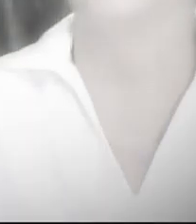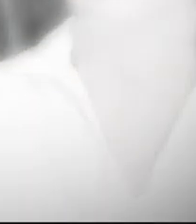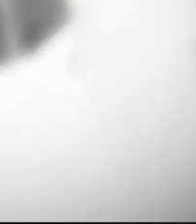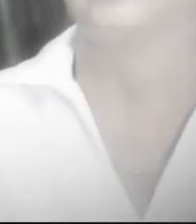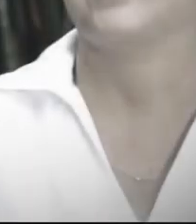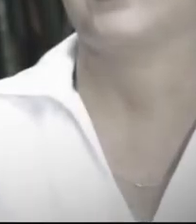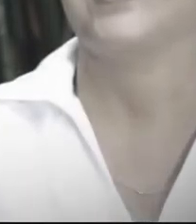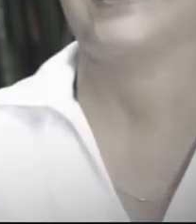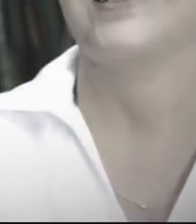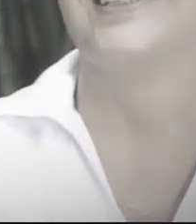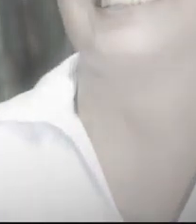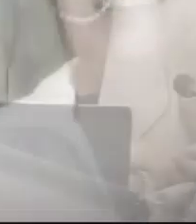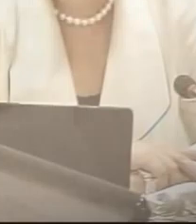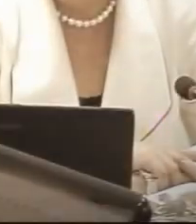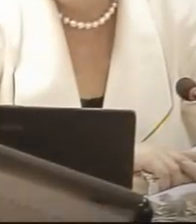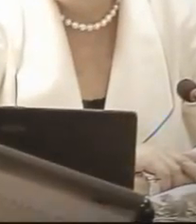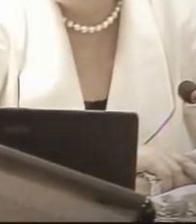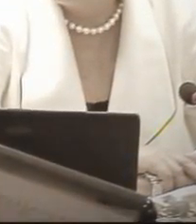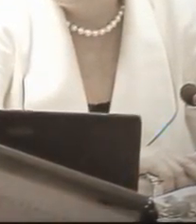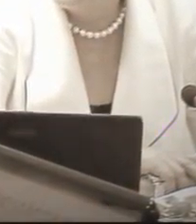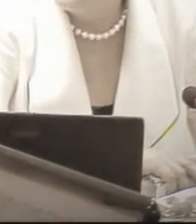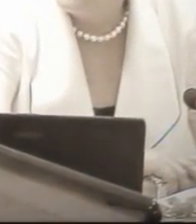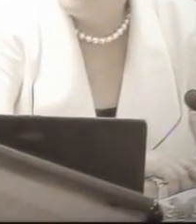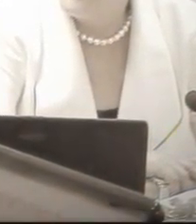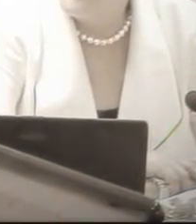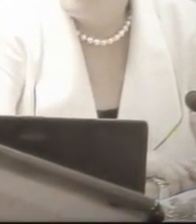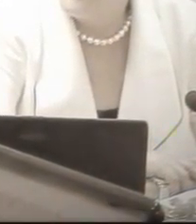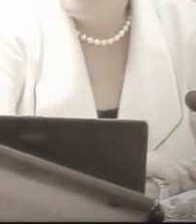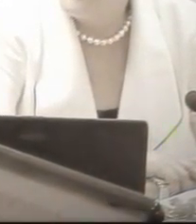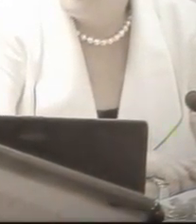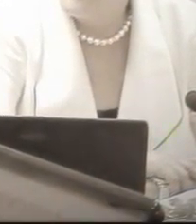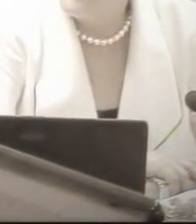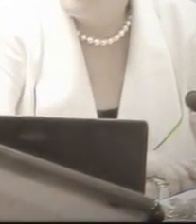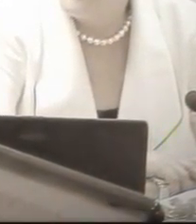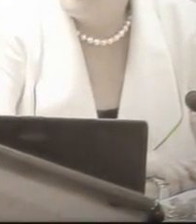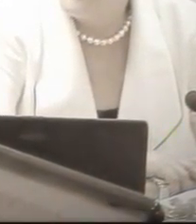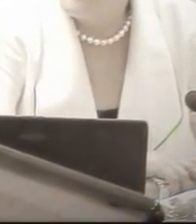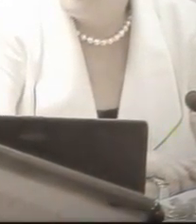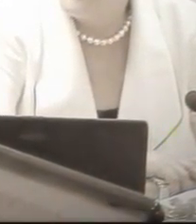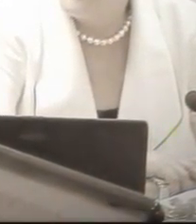Café com a presidenta.